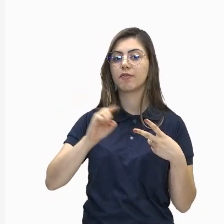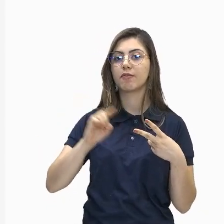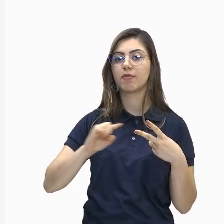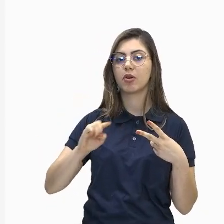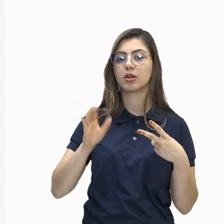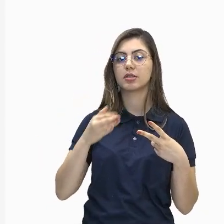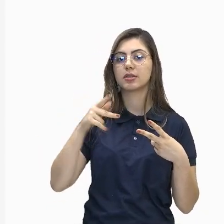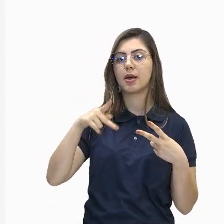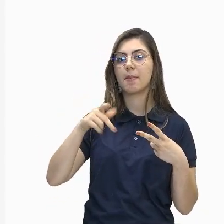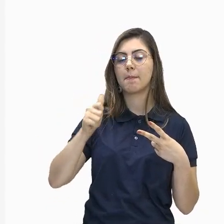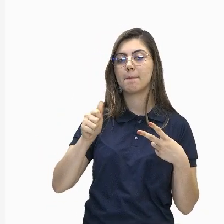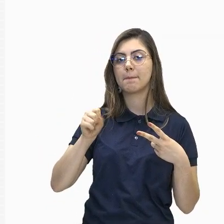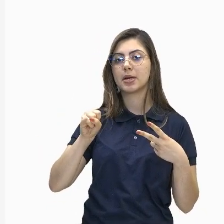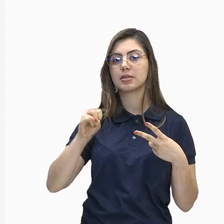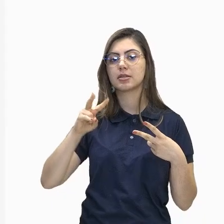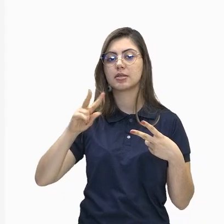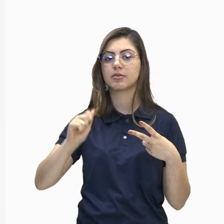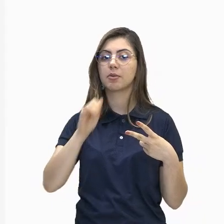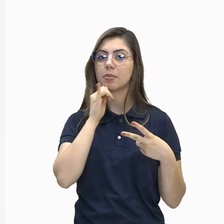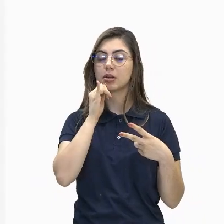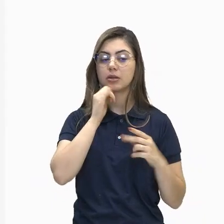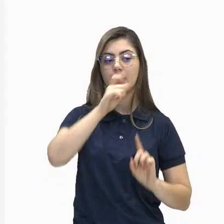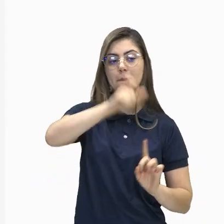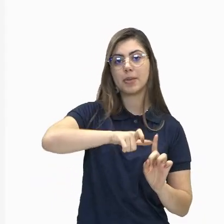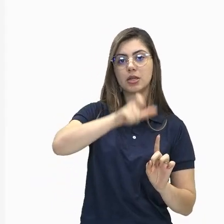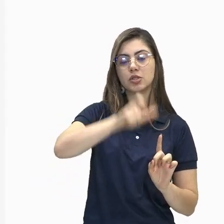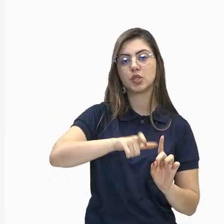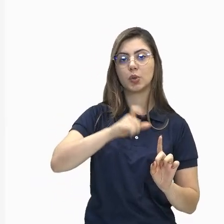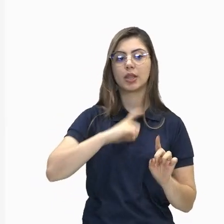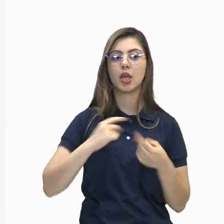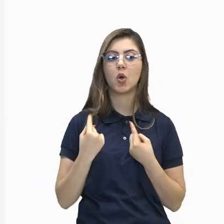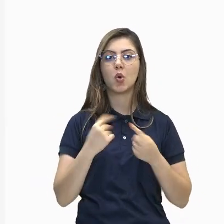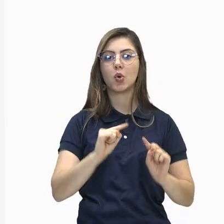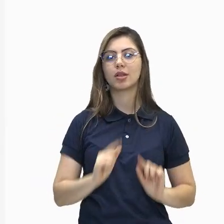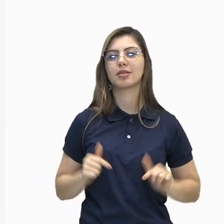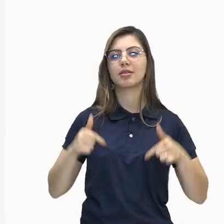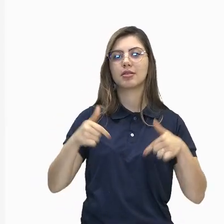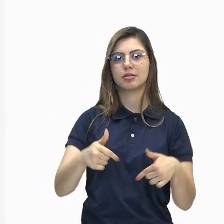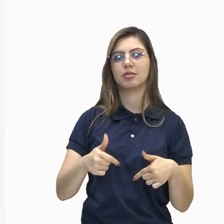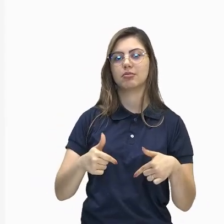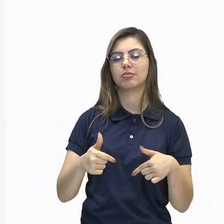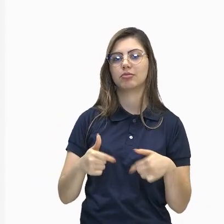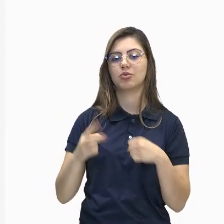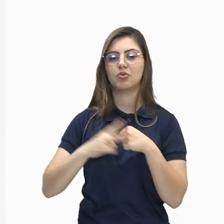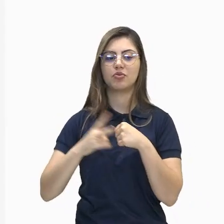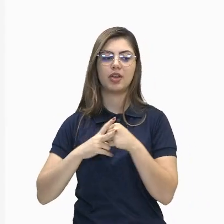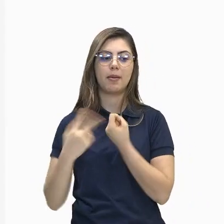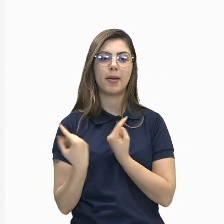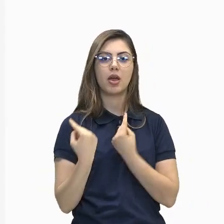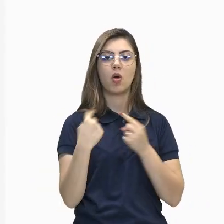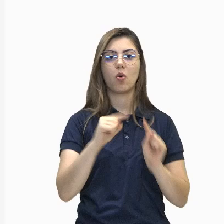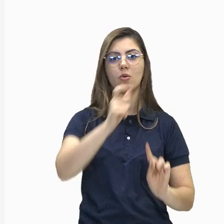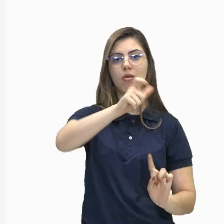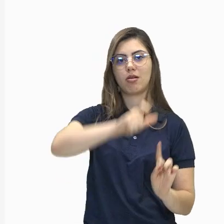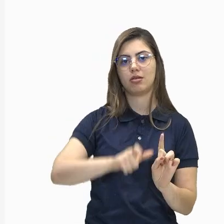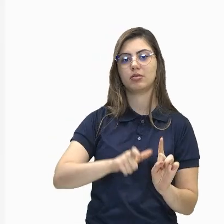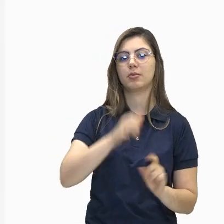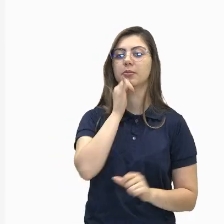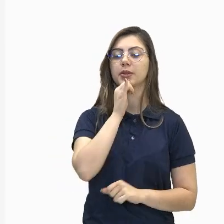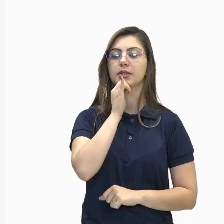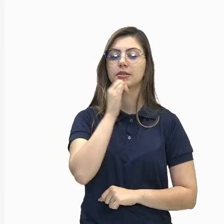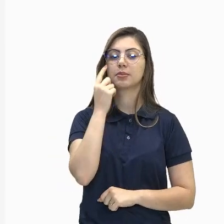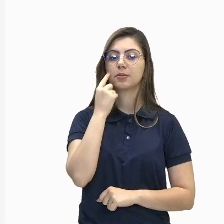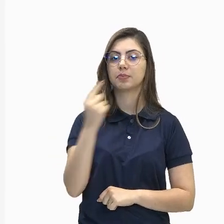ação expressa pelo verbo. Quando o sujeito da minha oração sofre essa ação. Observem um exemplo.